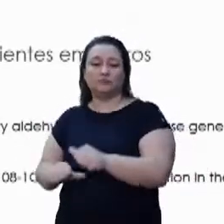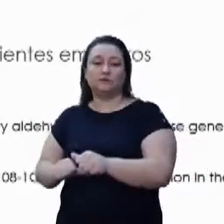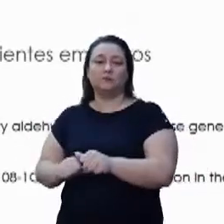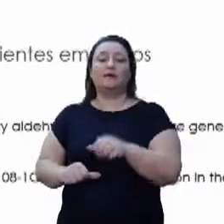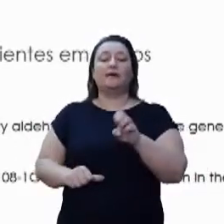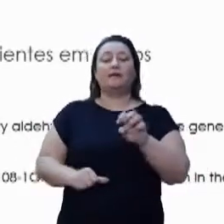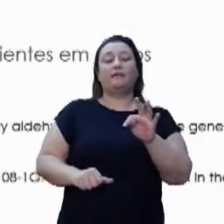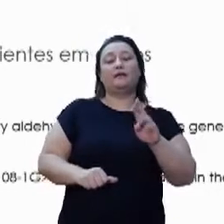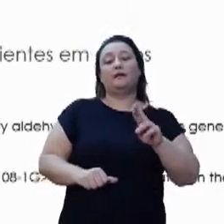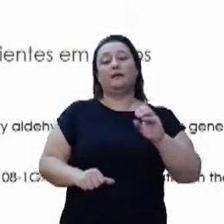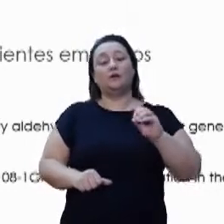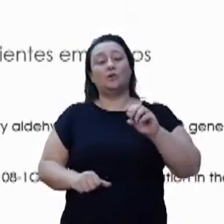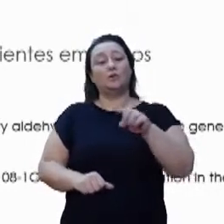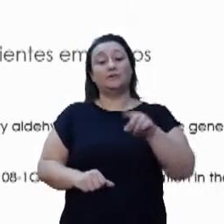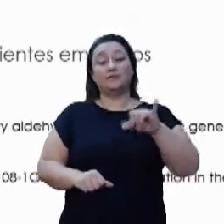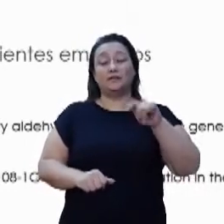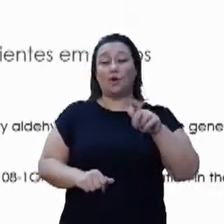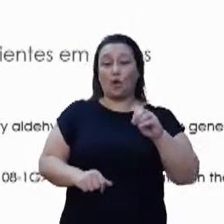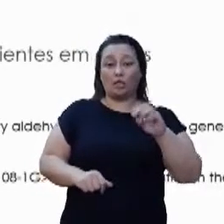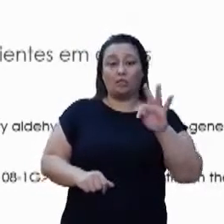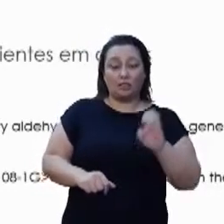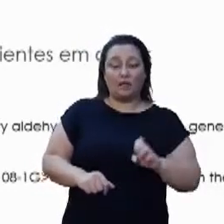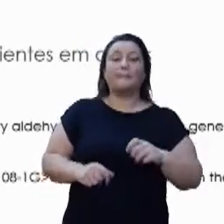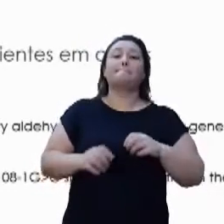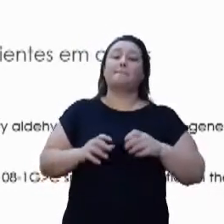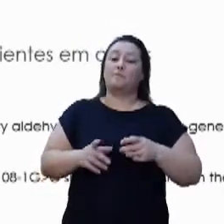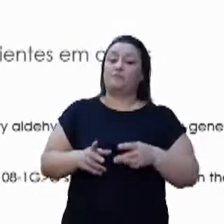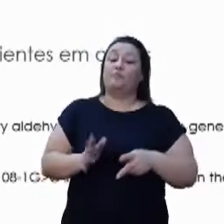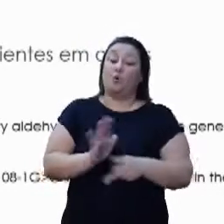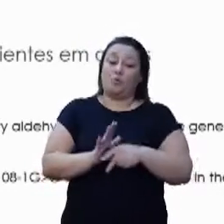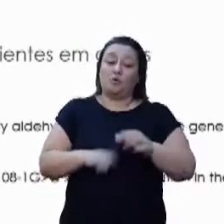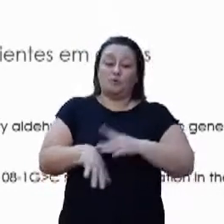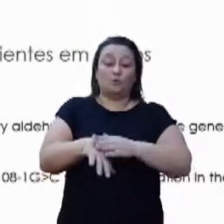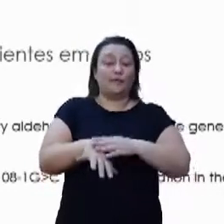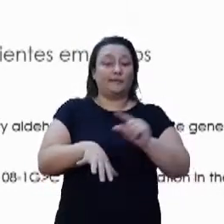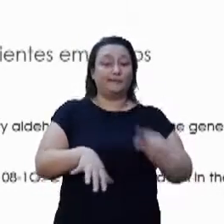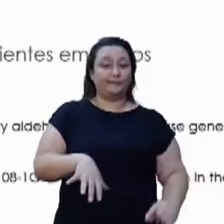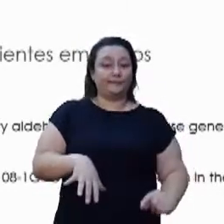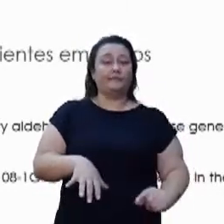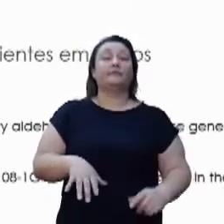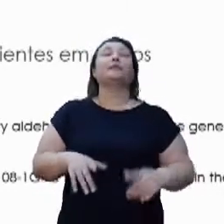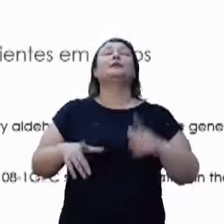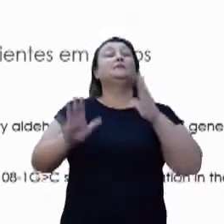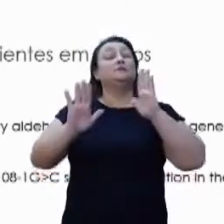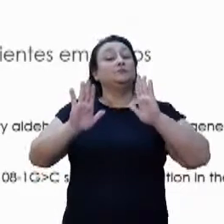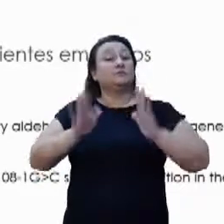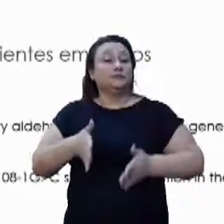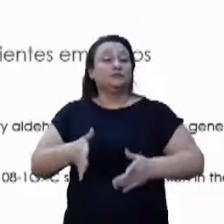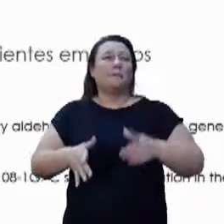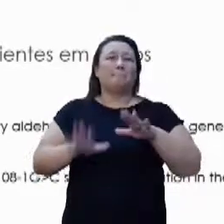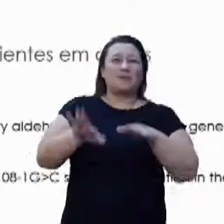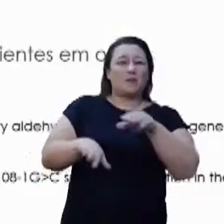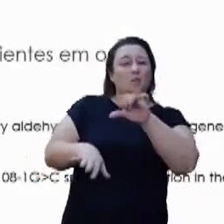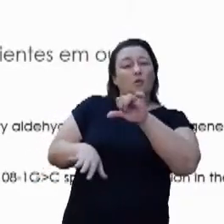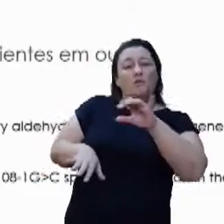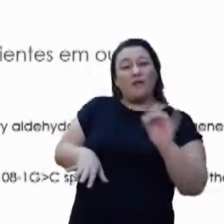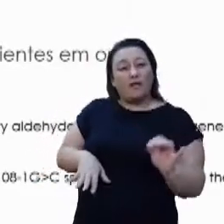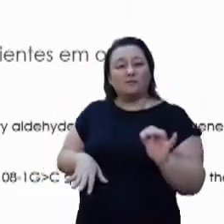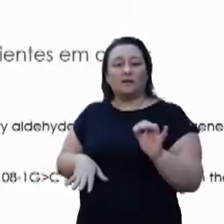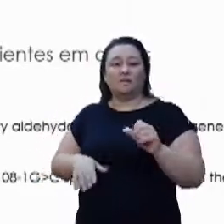heterozigose composta que vai provocar a doença, uma doença recessiva. E já foram identificadas pelo menos 90 mutações